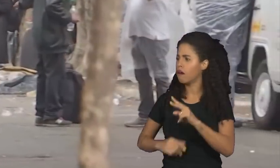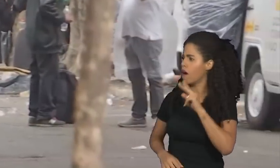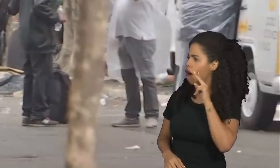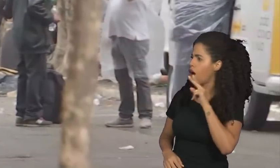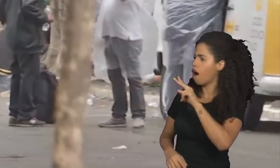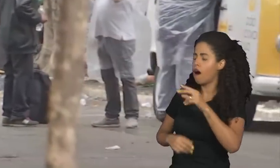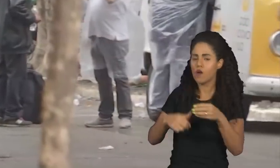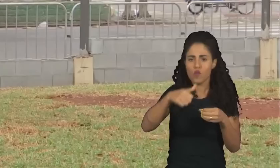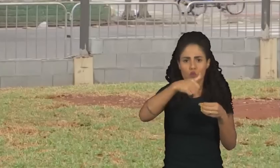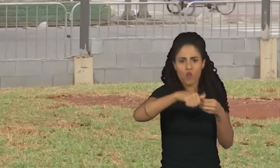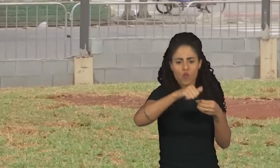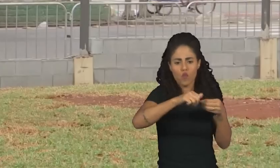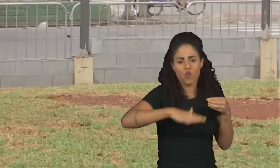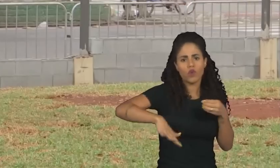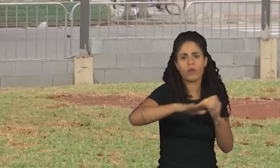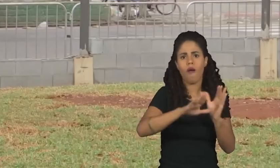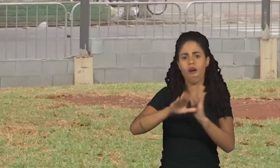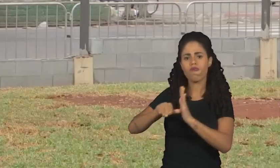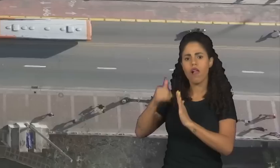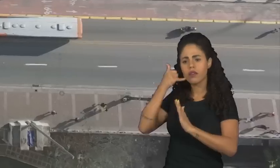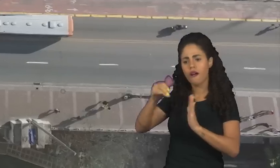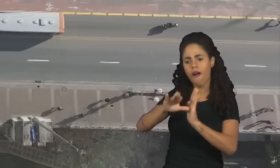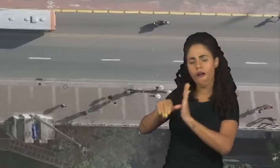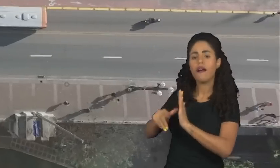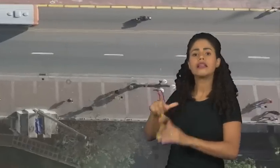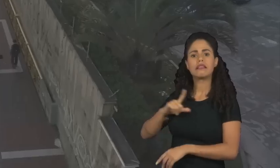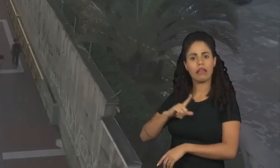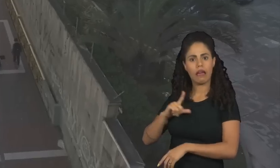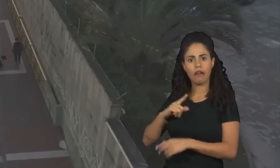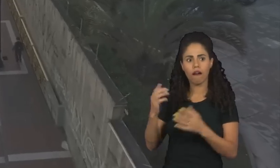da Cracolândia e dos furtos de celulares.